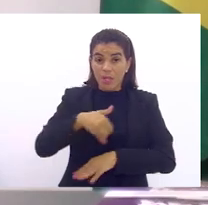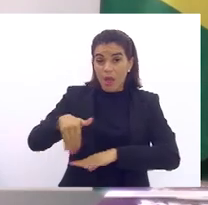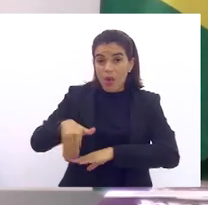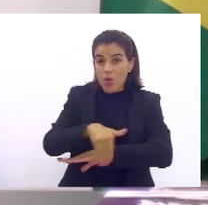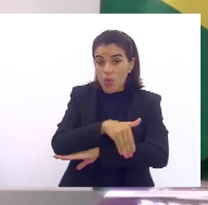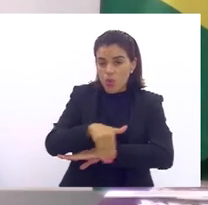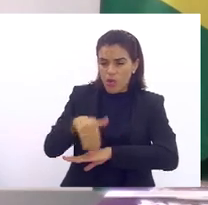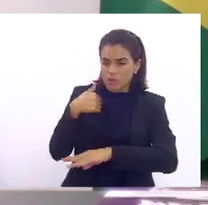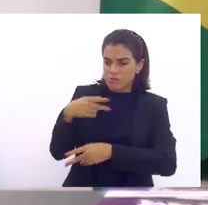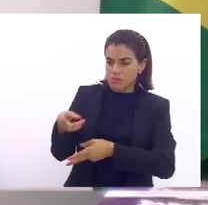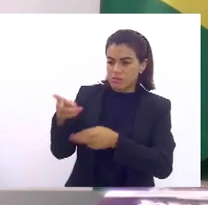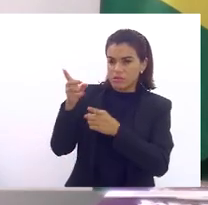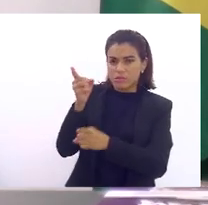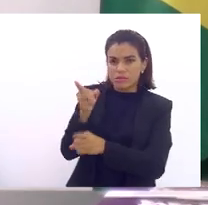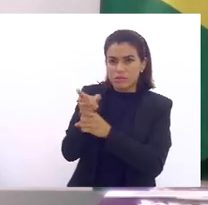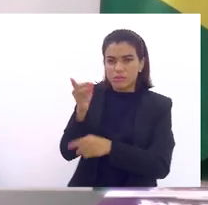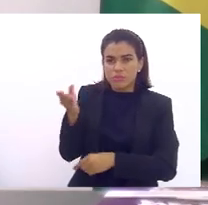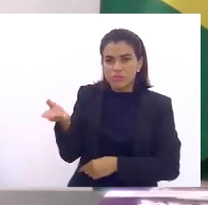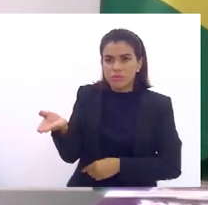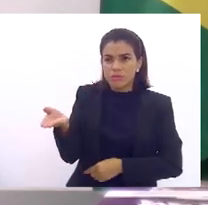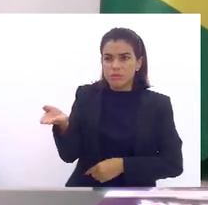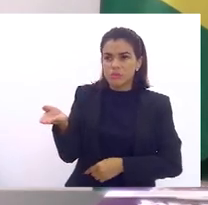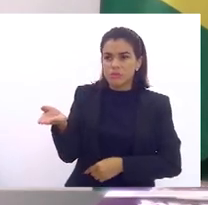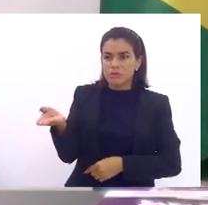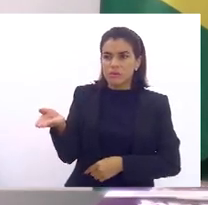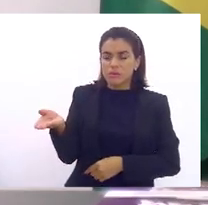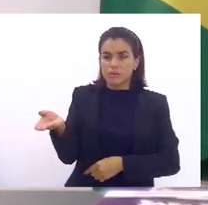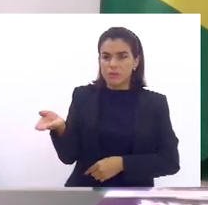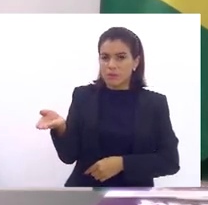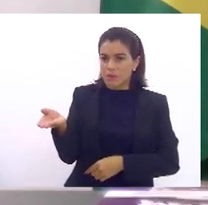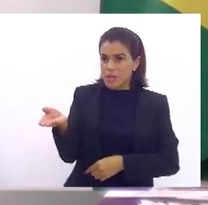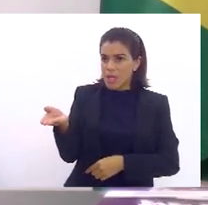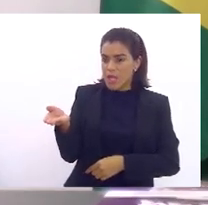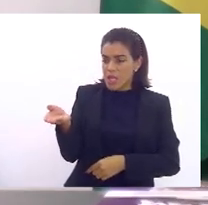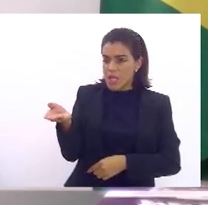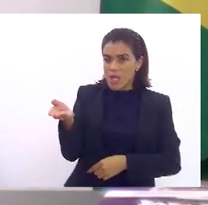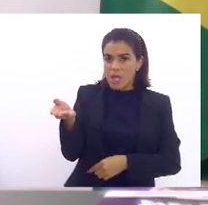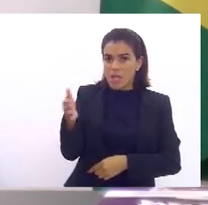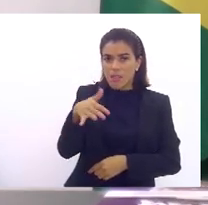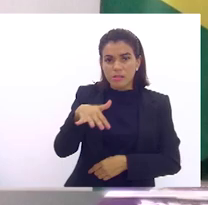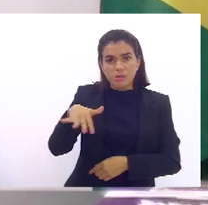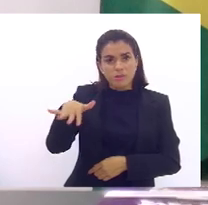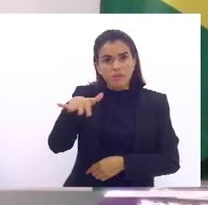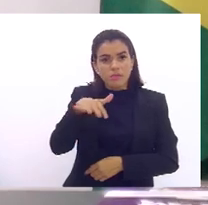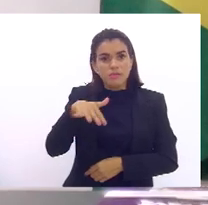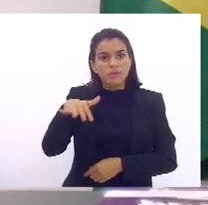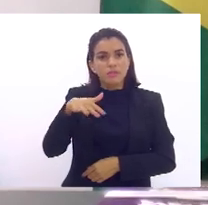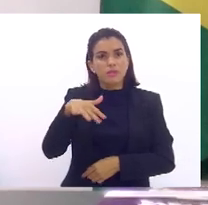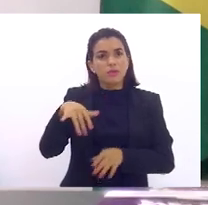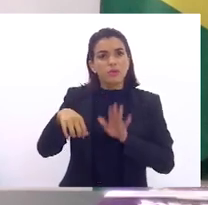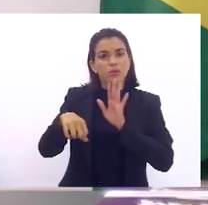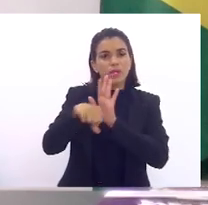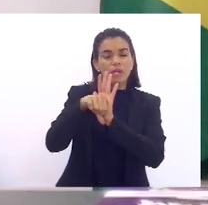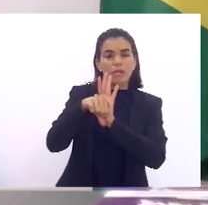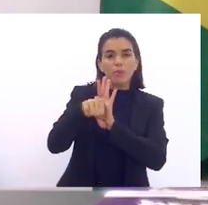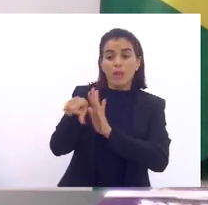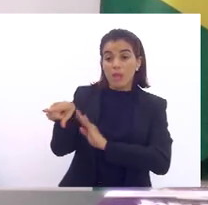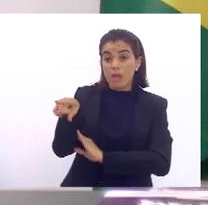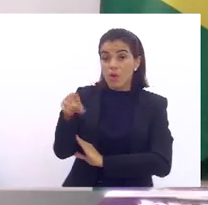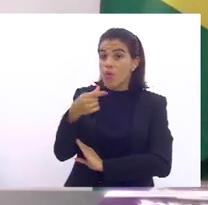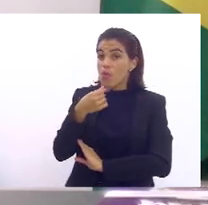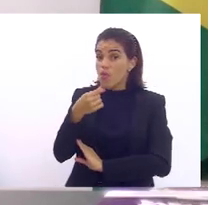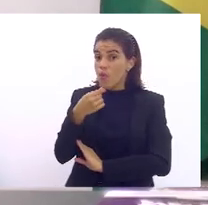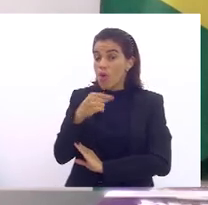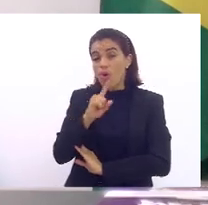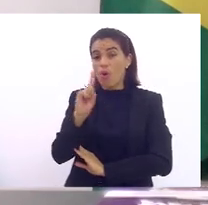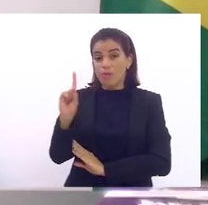nós detectamos esse viés na atuação do criminoso ele abordou duas